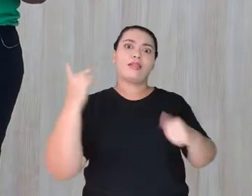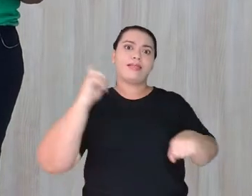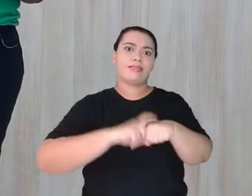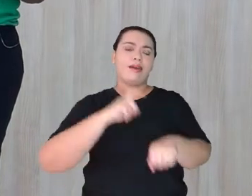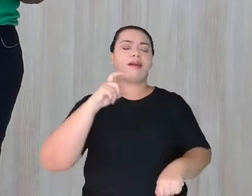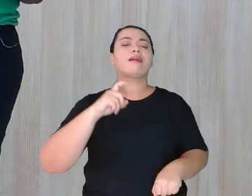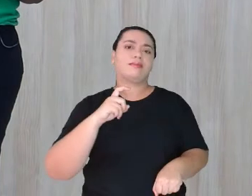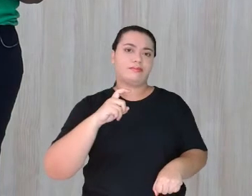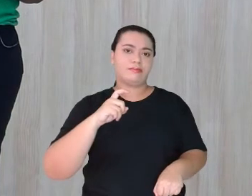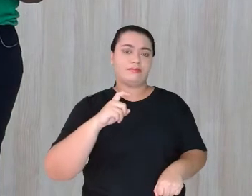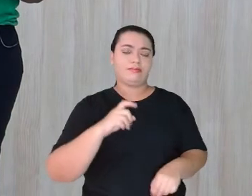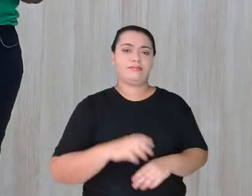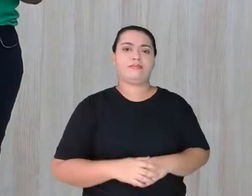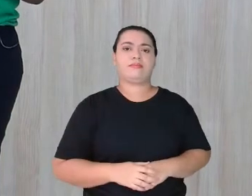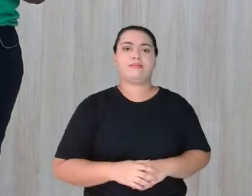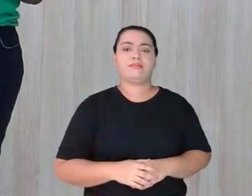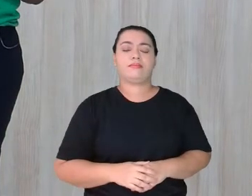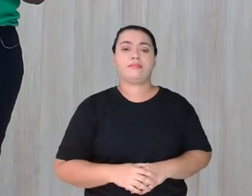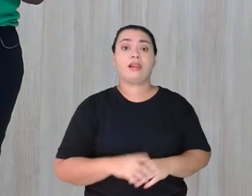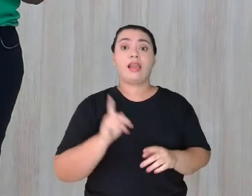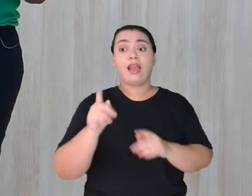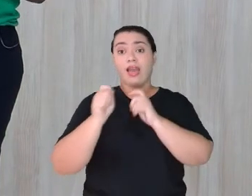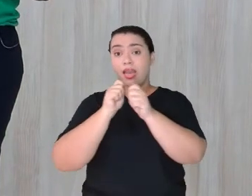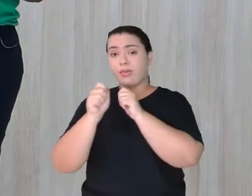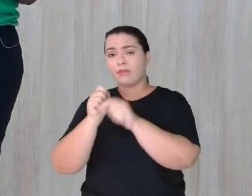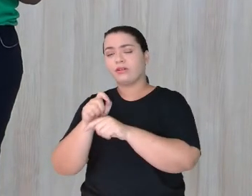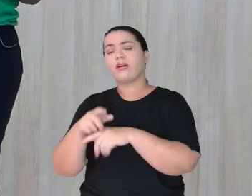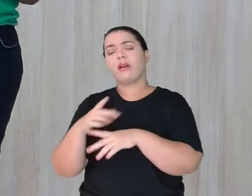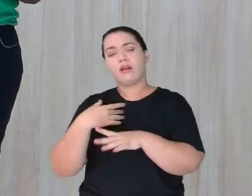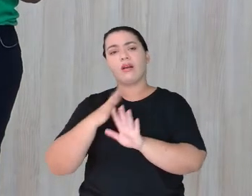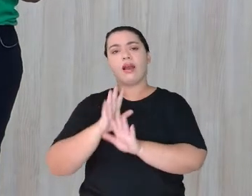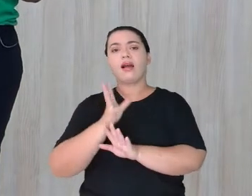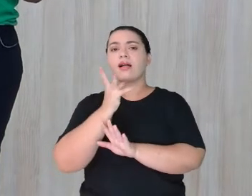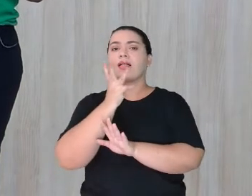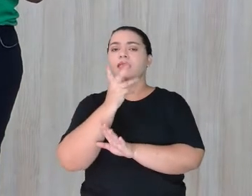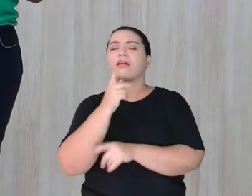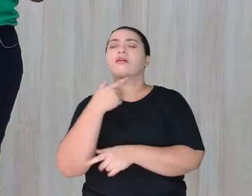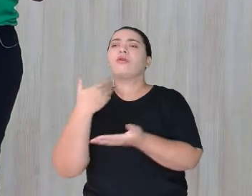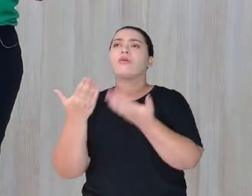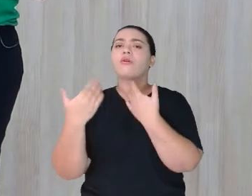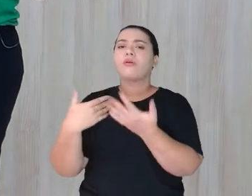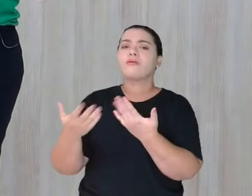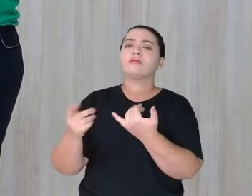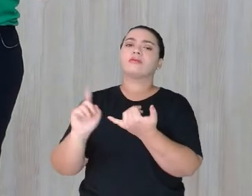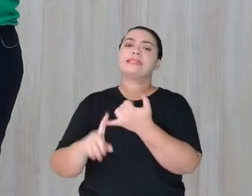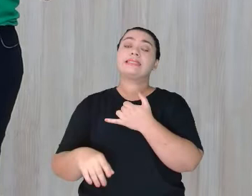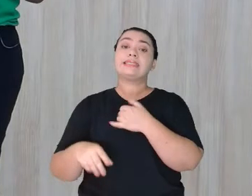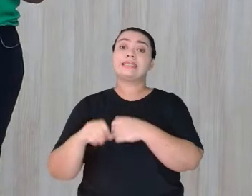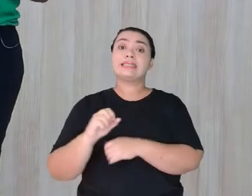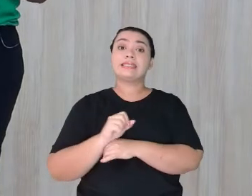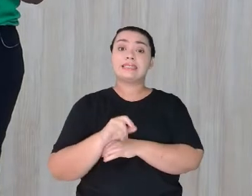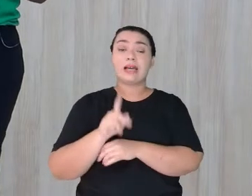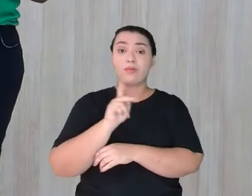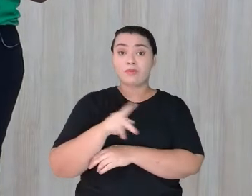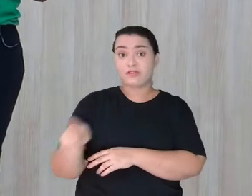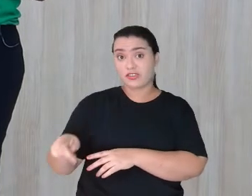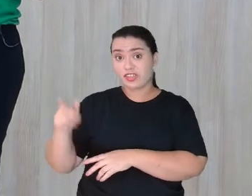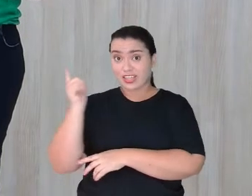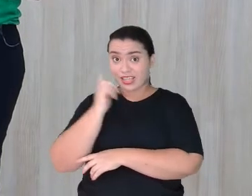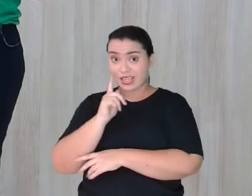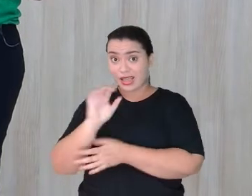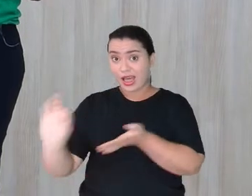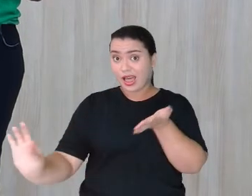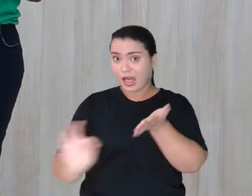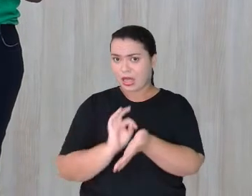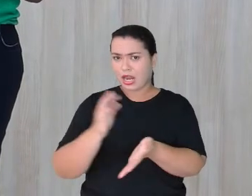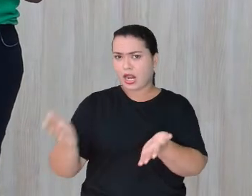acontecendo exatamente agora. A reportagem eu vou ter mais tempo. Eu vou fazer, por exemplo, se a professora Adriana é uma autora